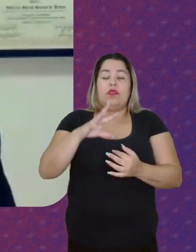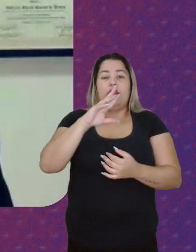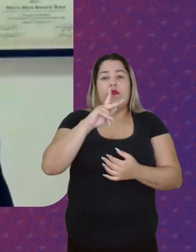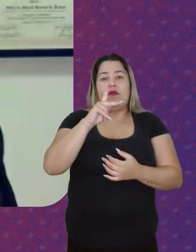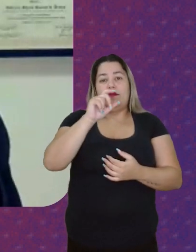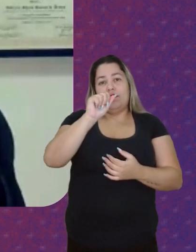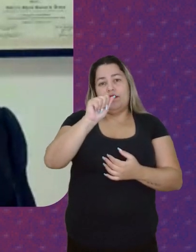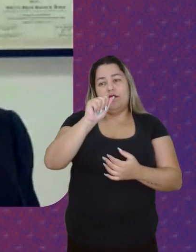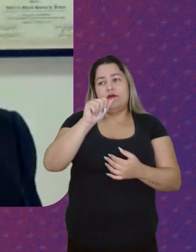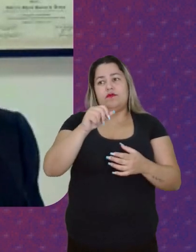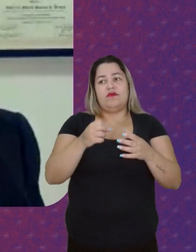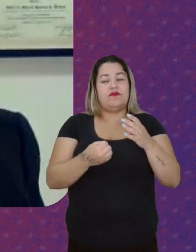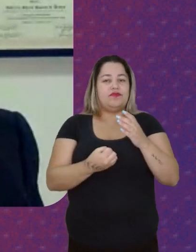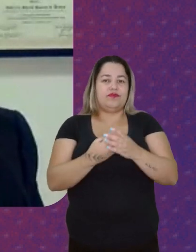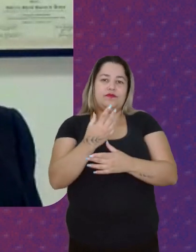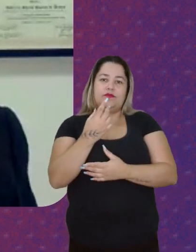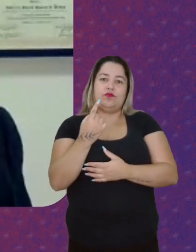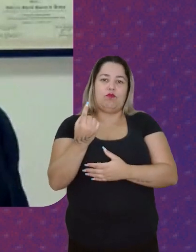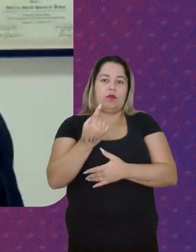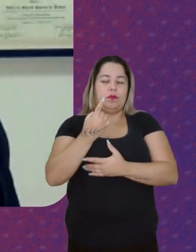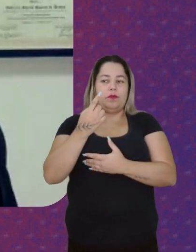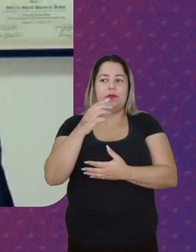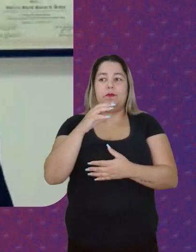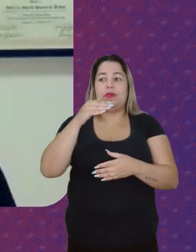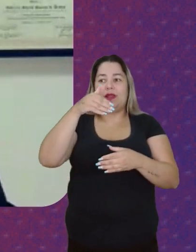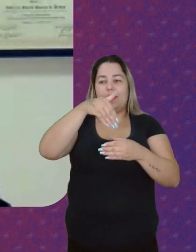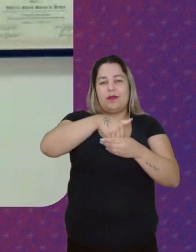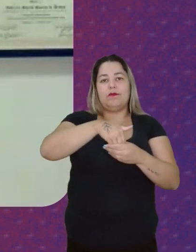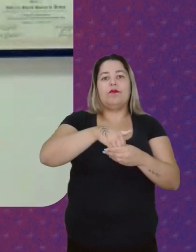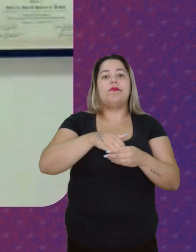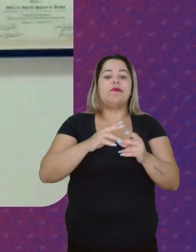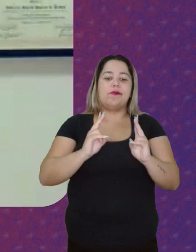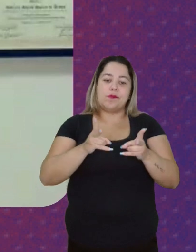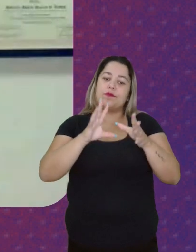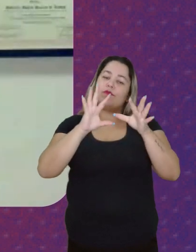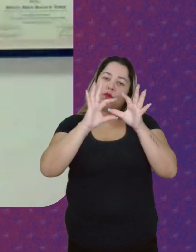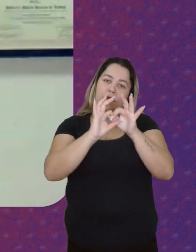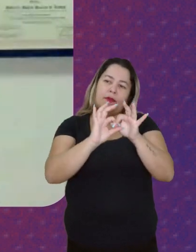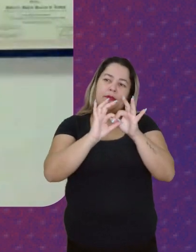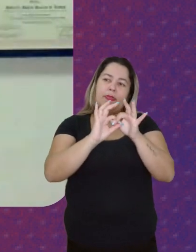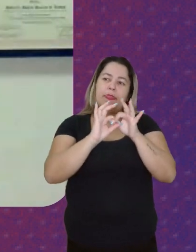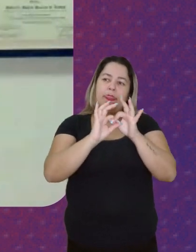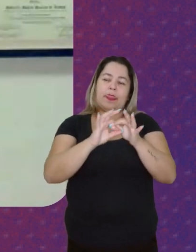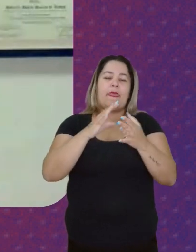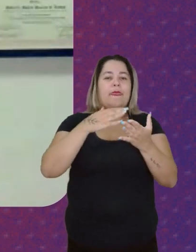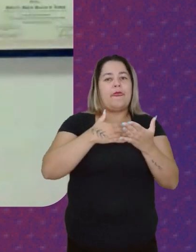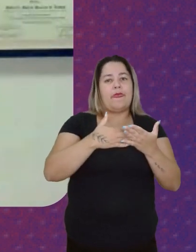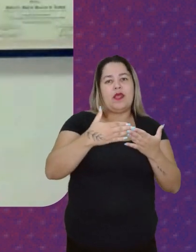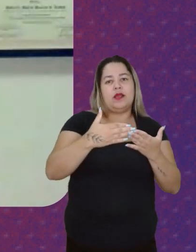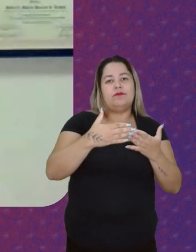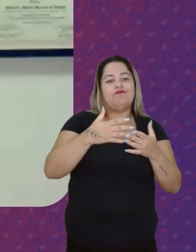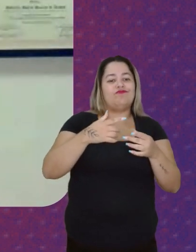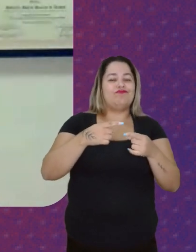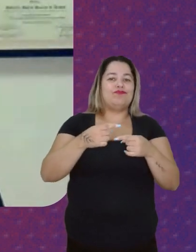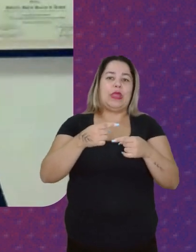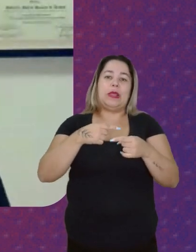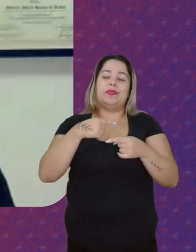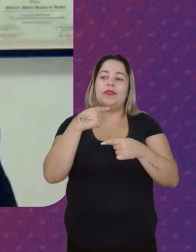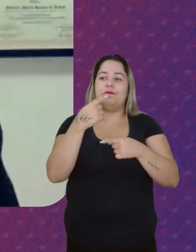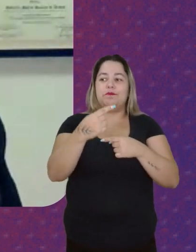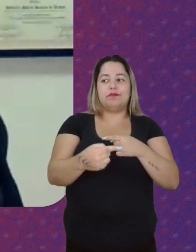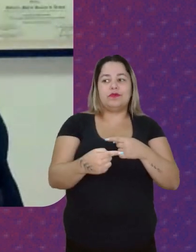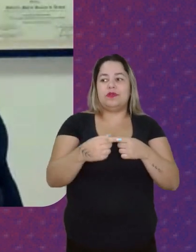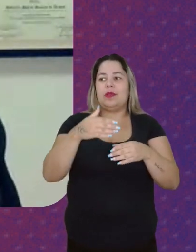ser formada apenas para a eleição, ela vai ter que se manter unida também no período posterior à eleição,